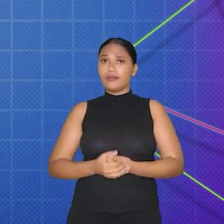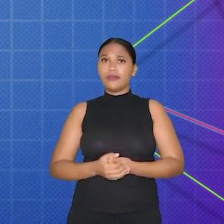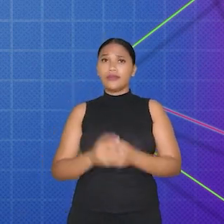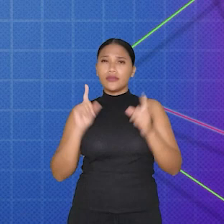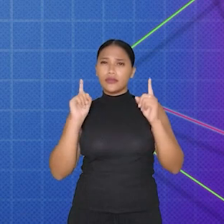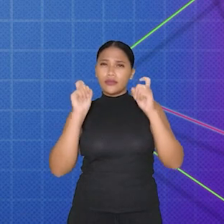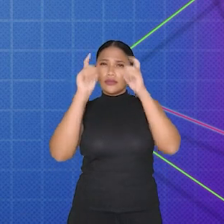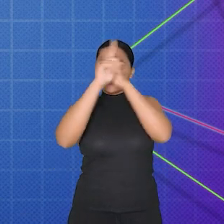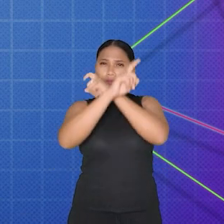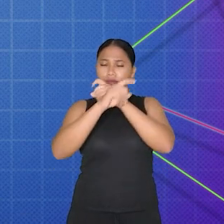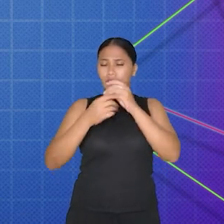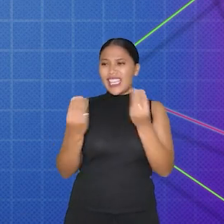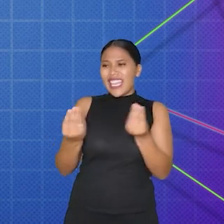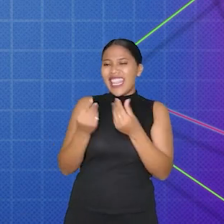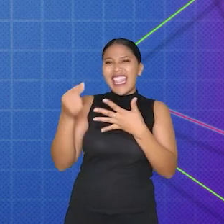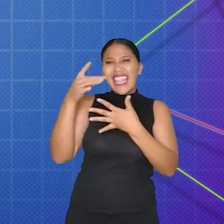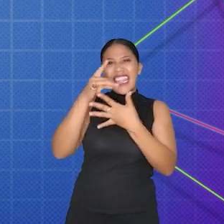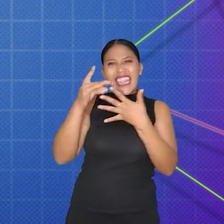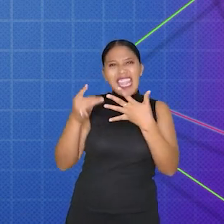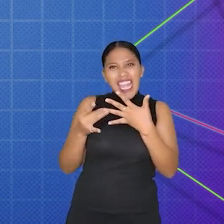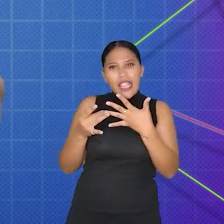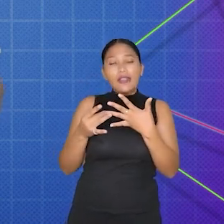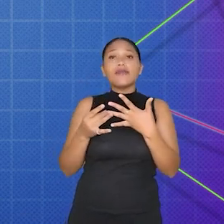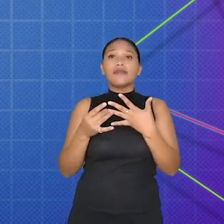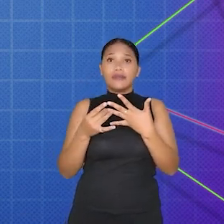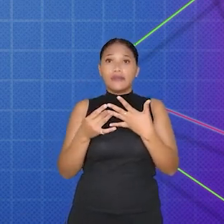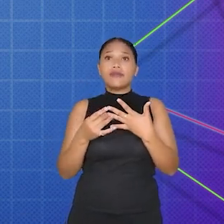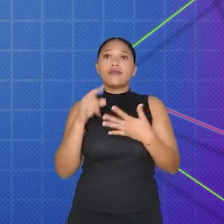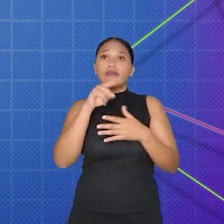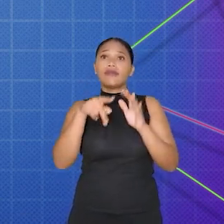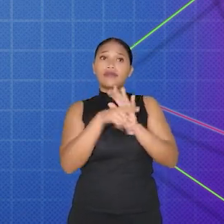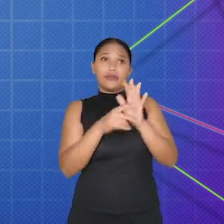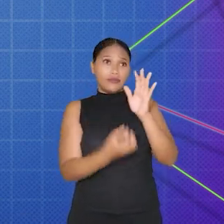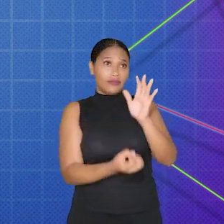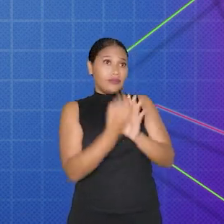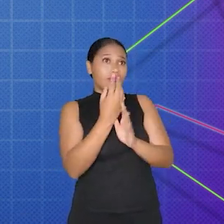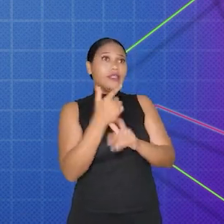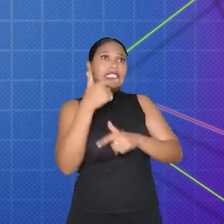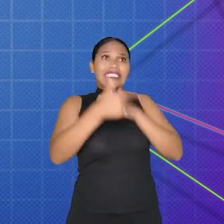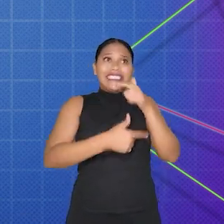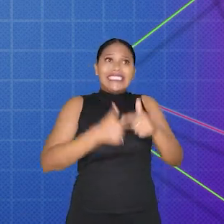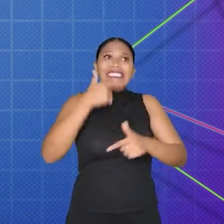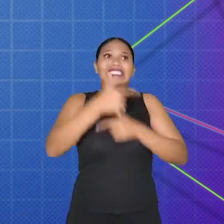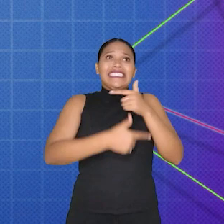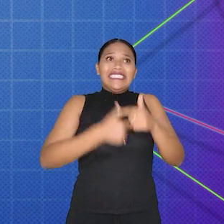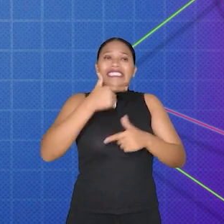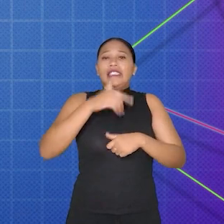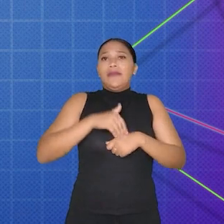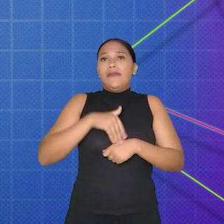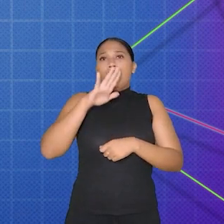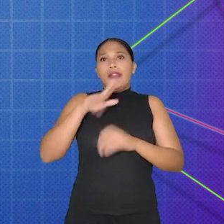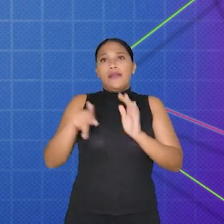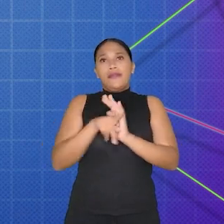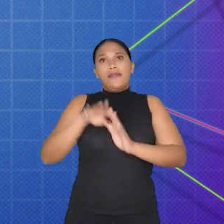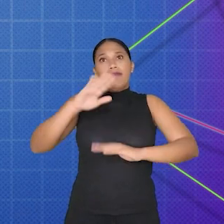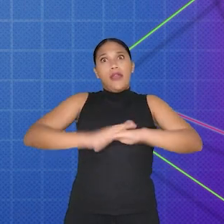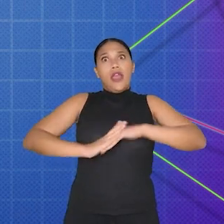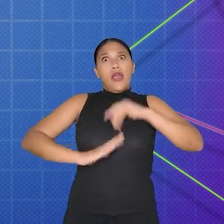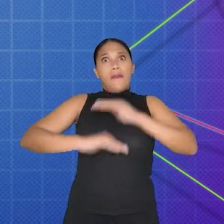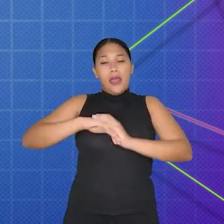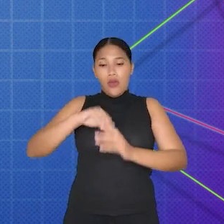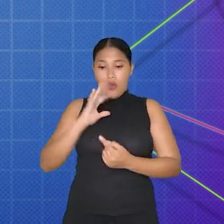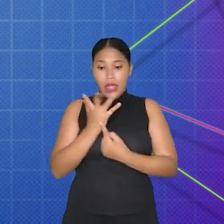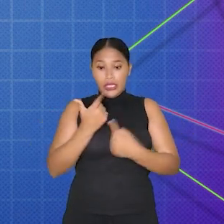digital. Dificuldade em criar detalhes. A criação de detalhes em pixel art pode ser mais trabalhosa e demandar mais habilidade